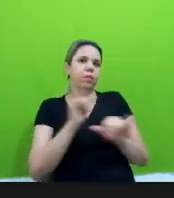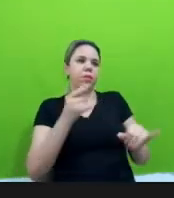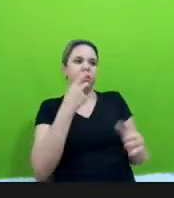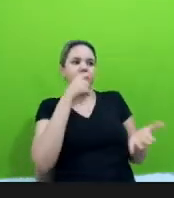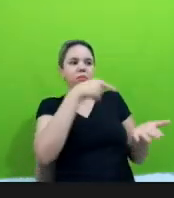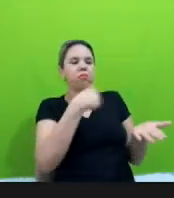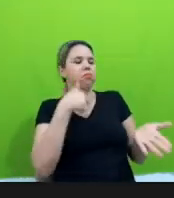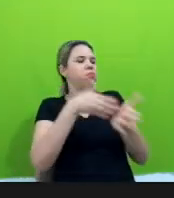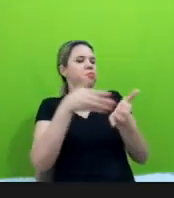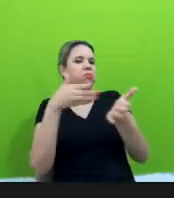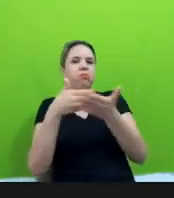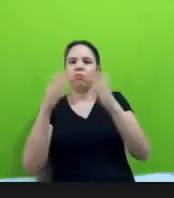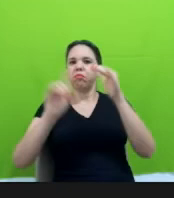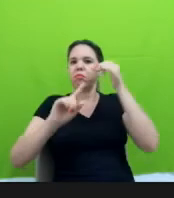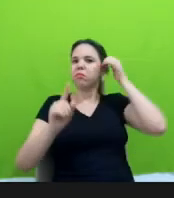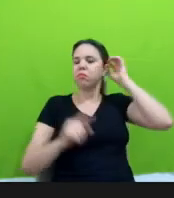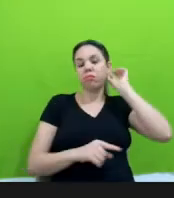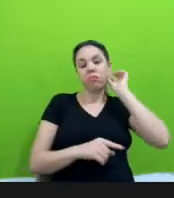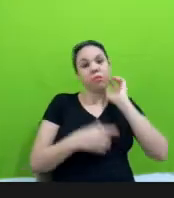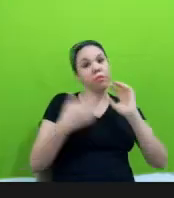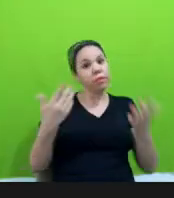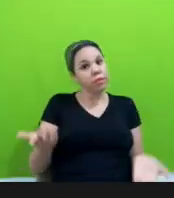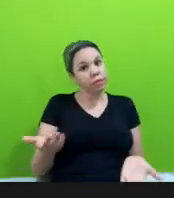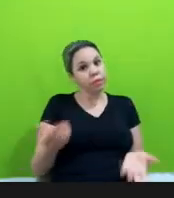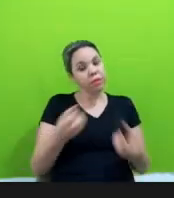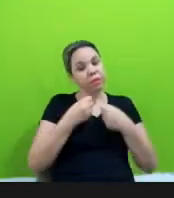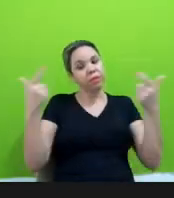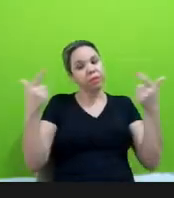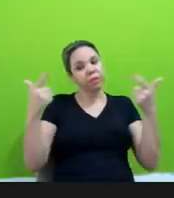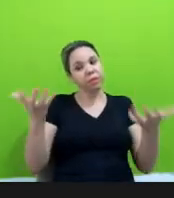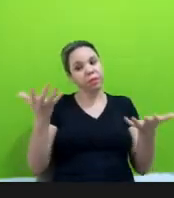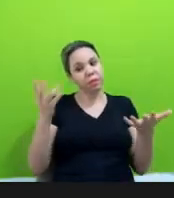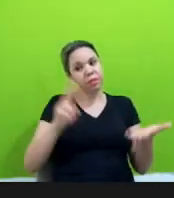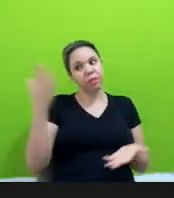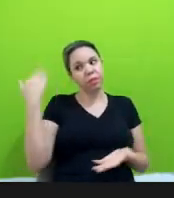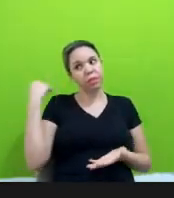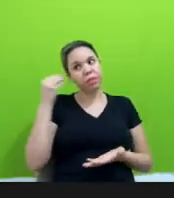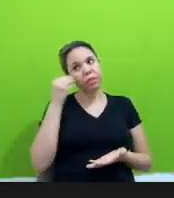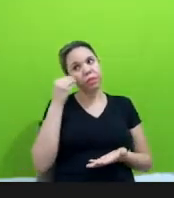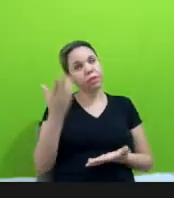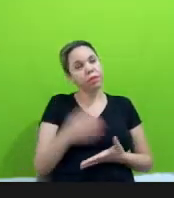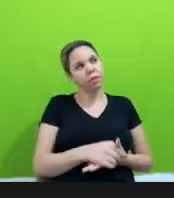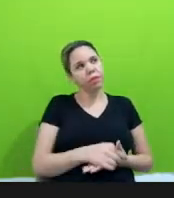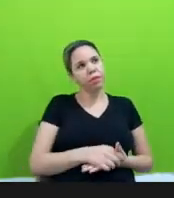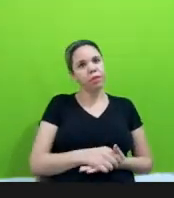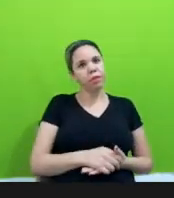mais ser disponibilizados, ponto, né? E boa sorte para quem estava usando até então, né?